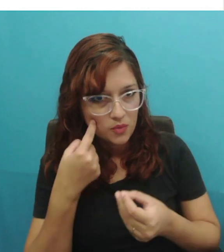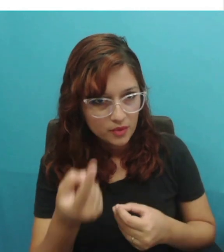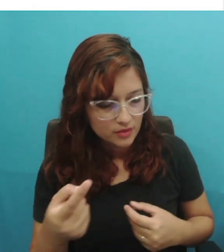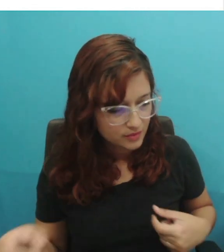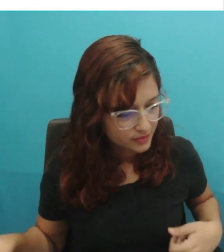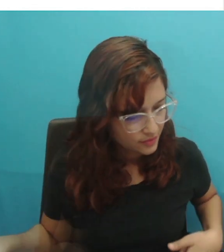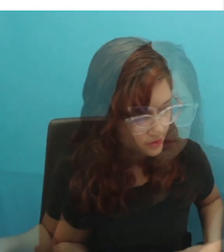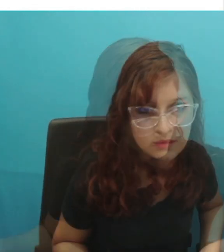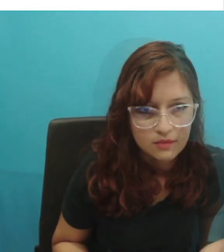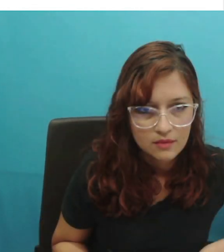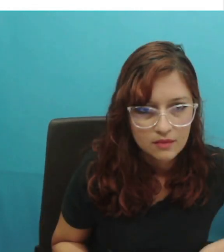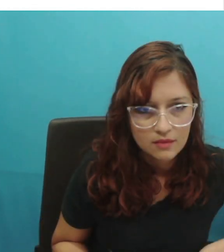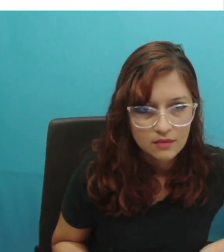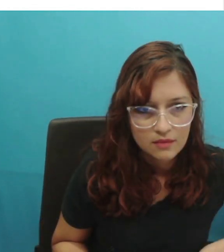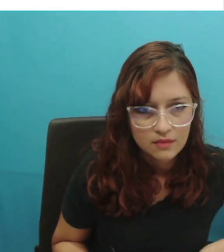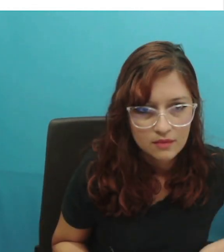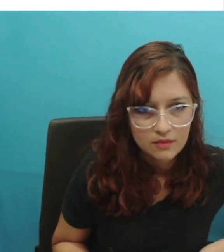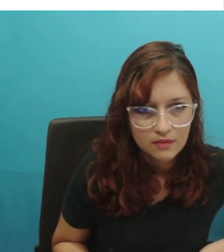Mas eu posso mudar.